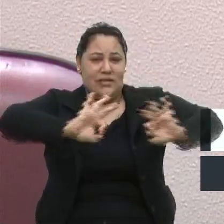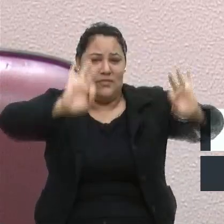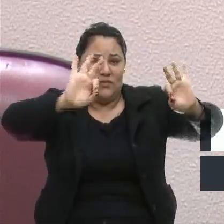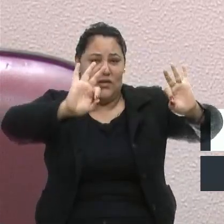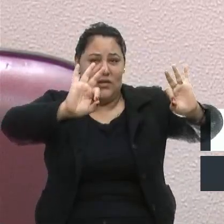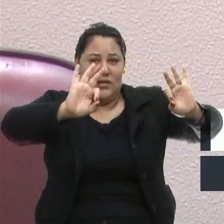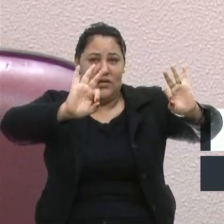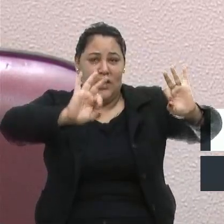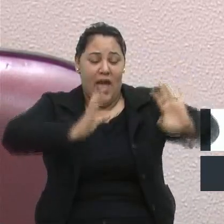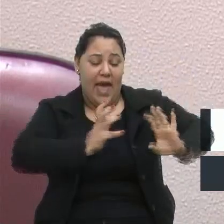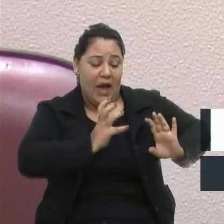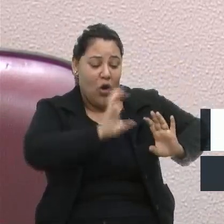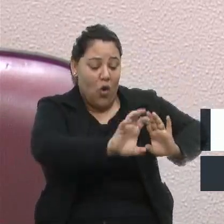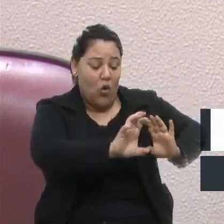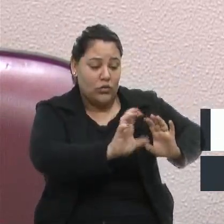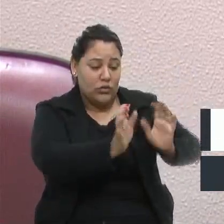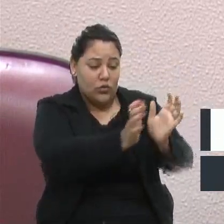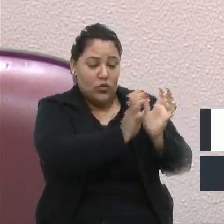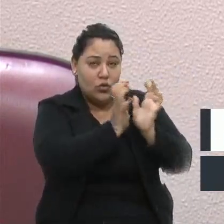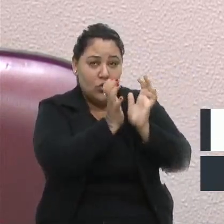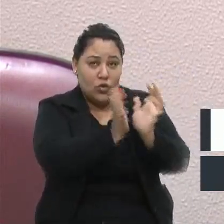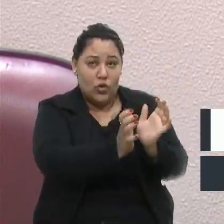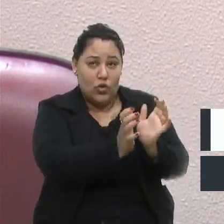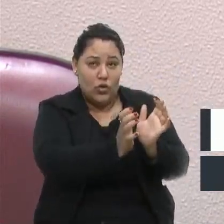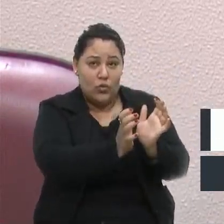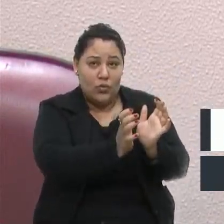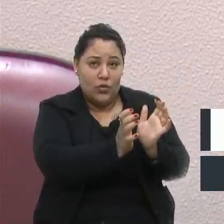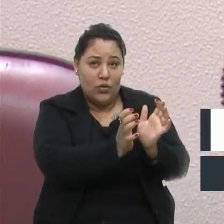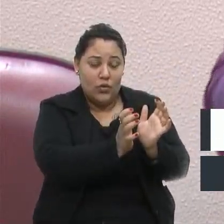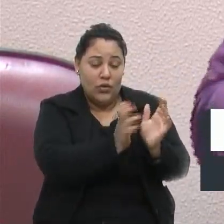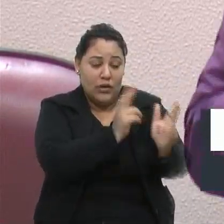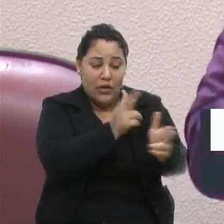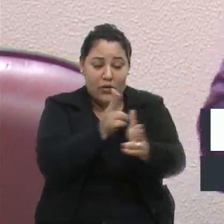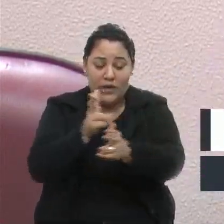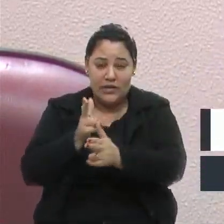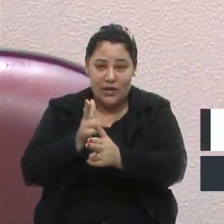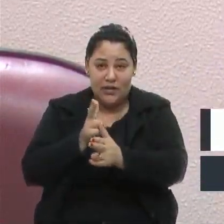grupos terroristas palestinos, vota sim ou não e deu. Essa é a minha posição. Voto sim.